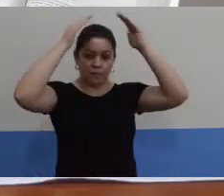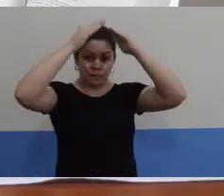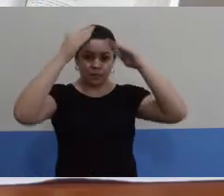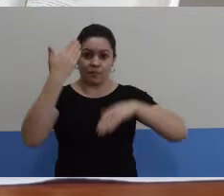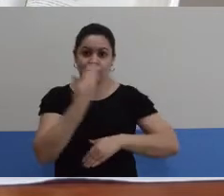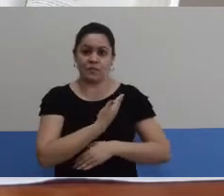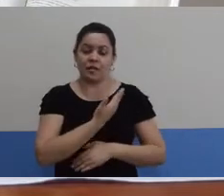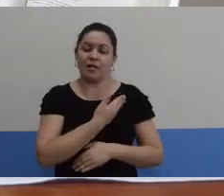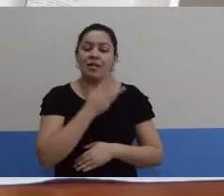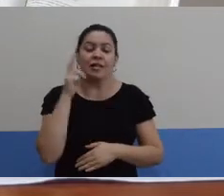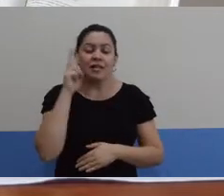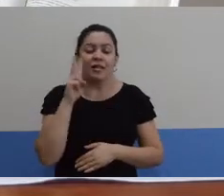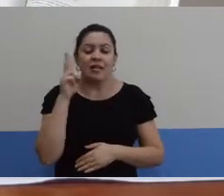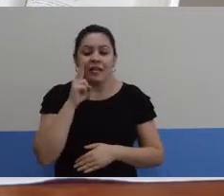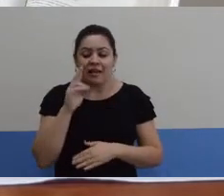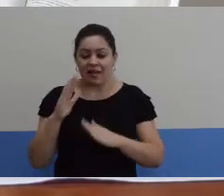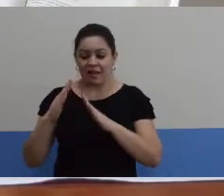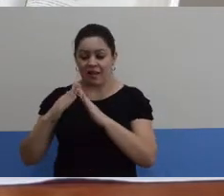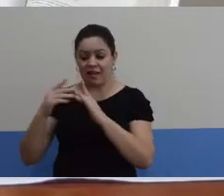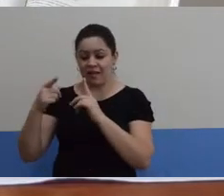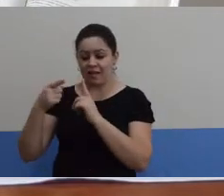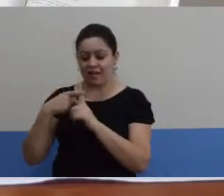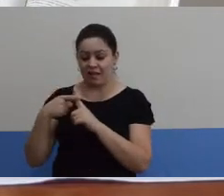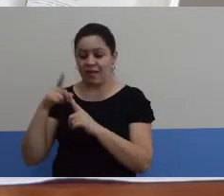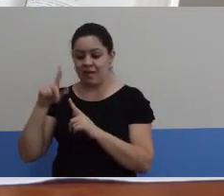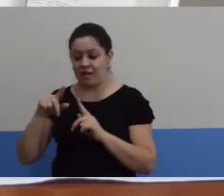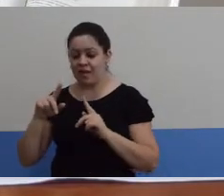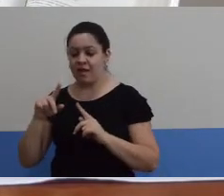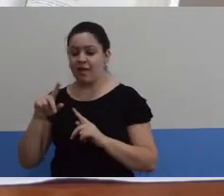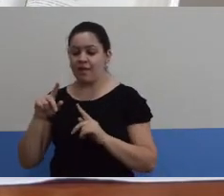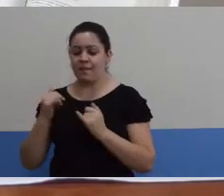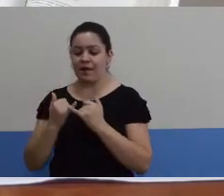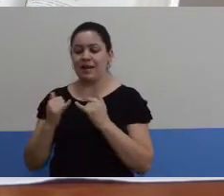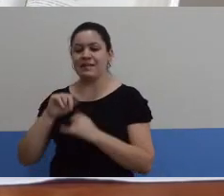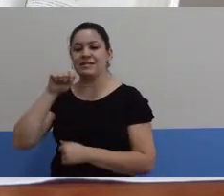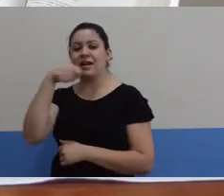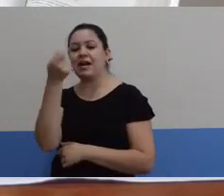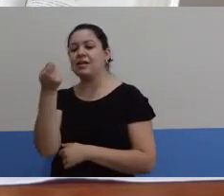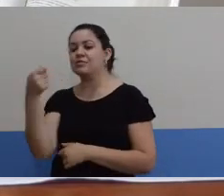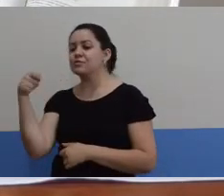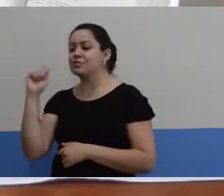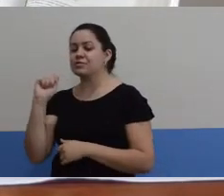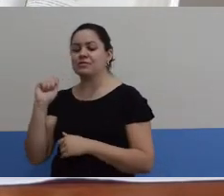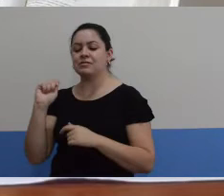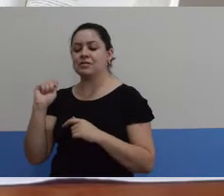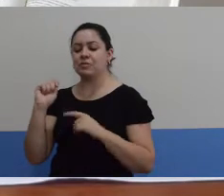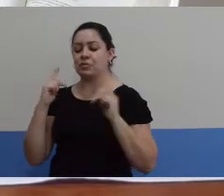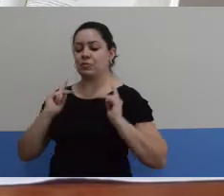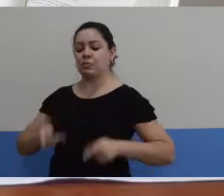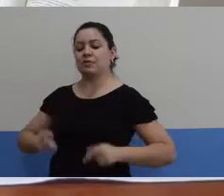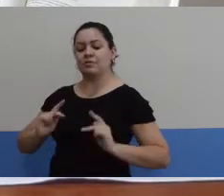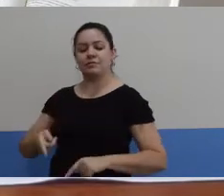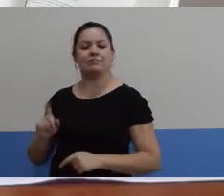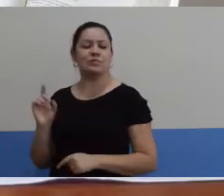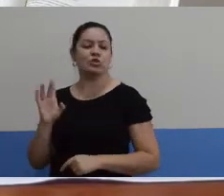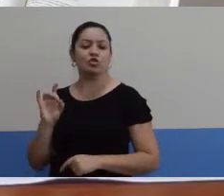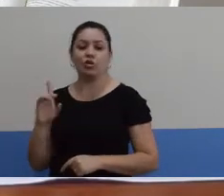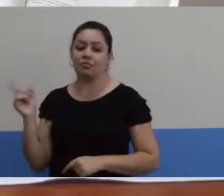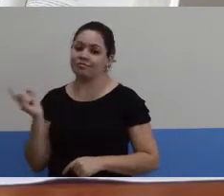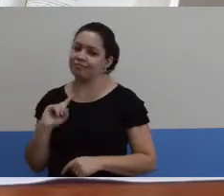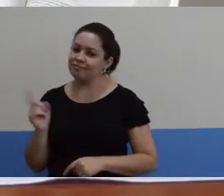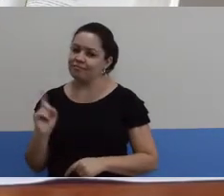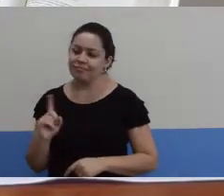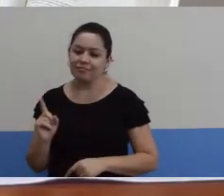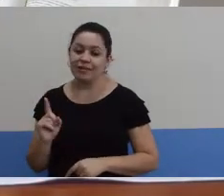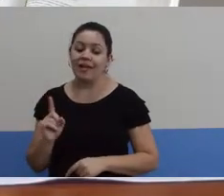um movimento humanista, uma ONG, uma associação de pessoas, mas ela é a experiência